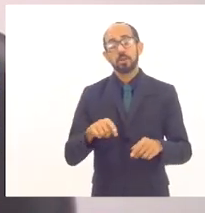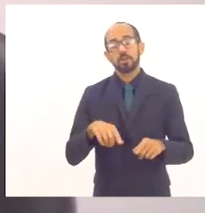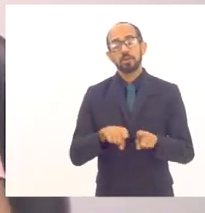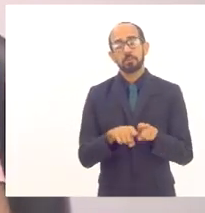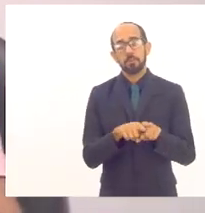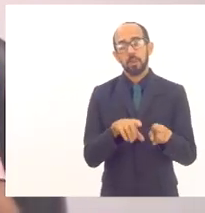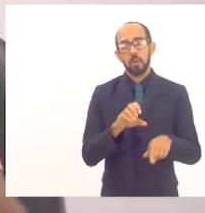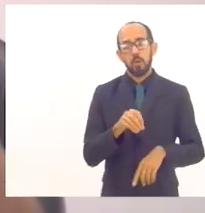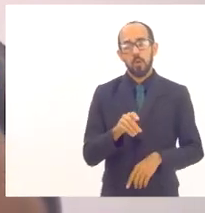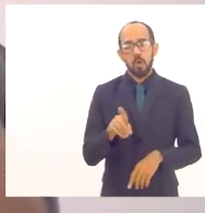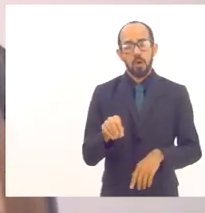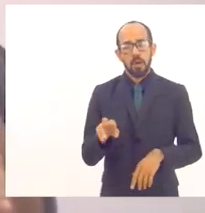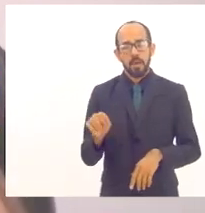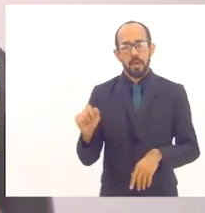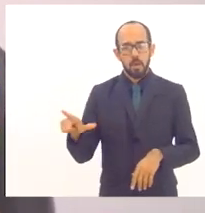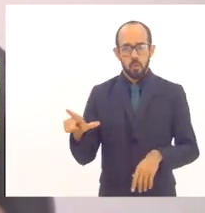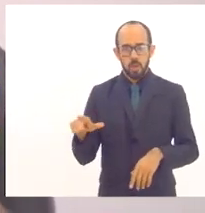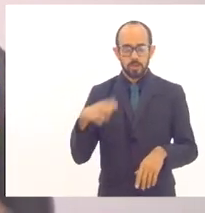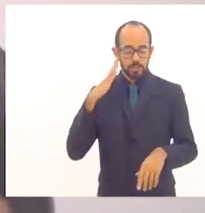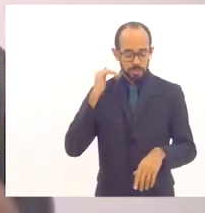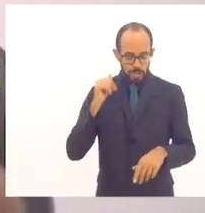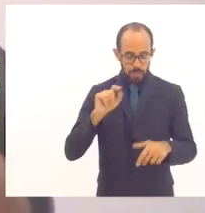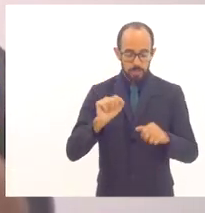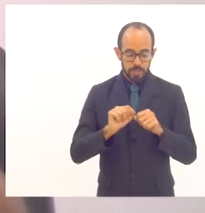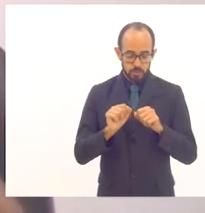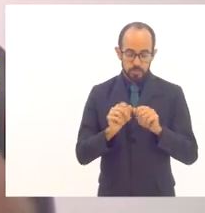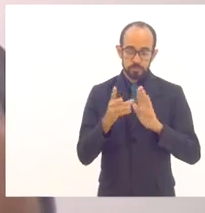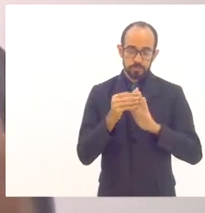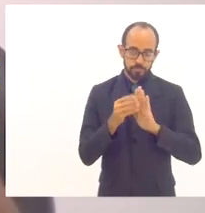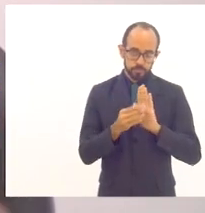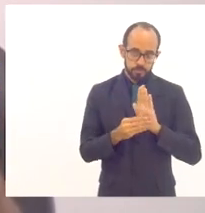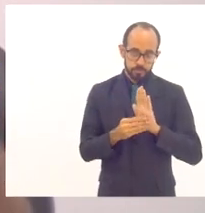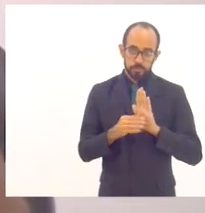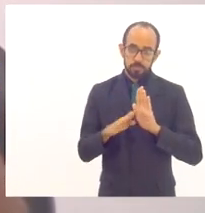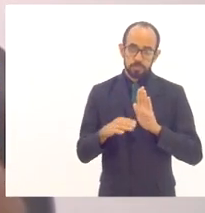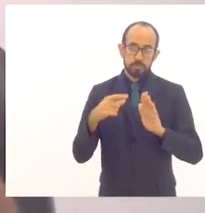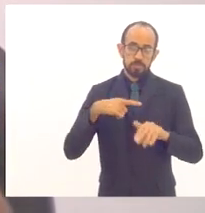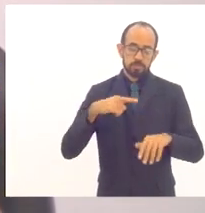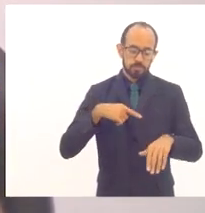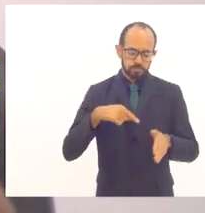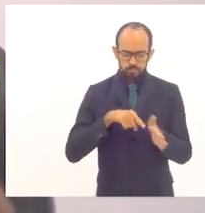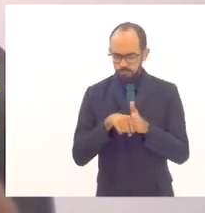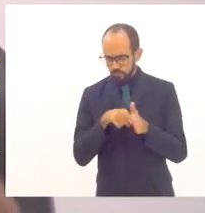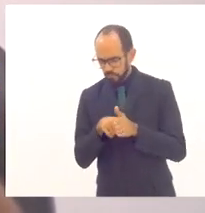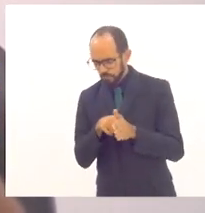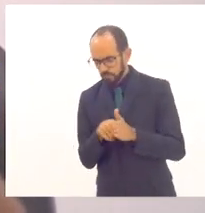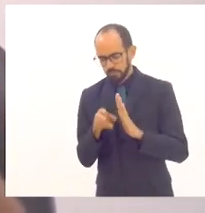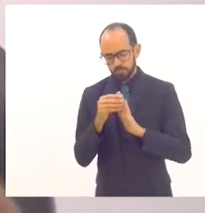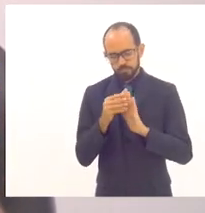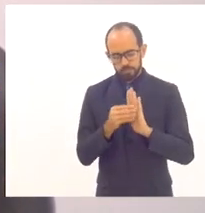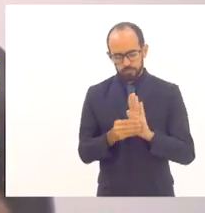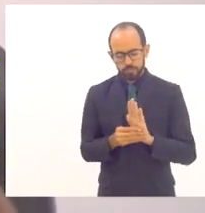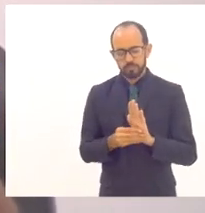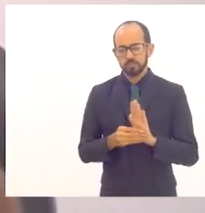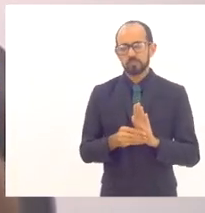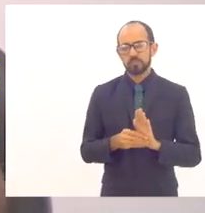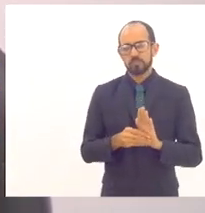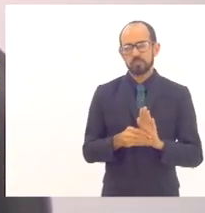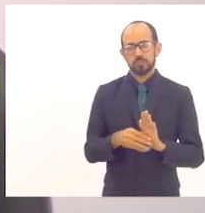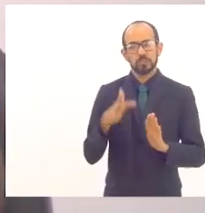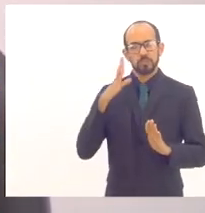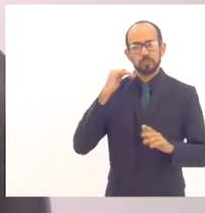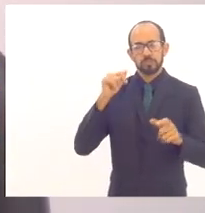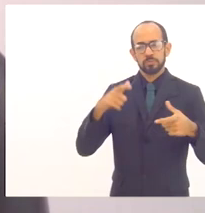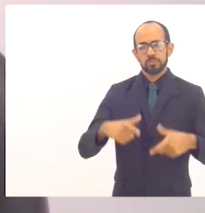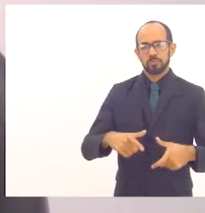IFAM fez o registro. E o IFAM tem o diagnóstico, o IFAM tem o cadastro, o IFAM tem o mapeamento. E